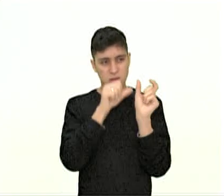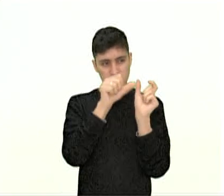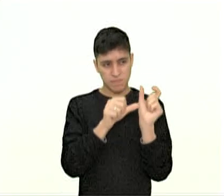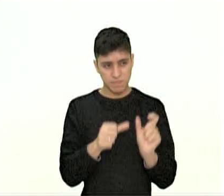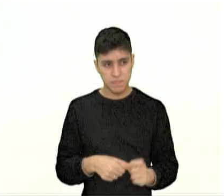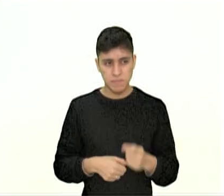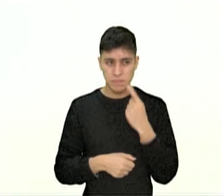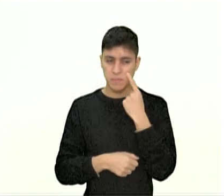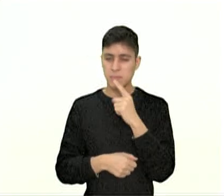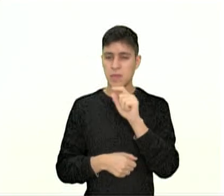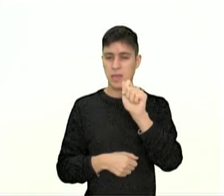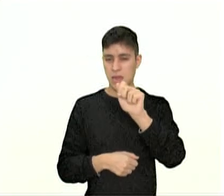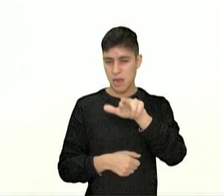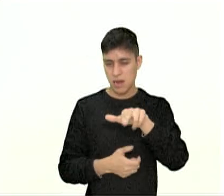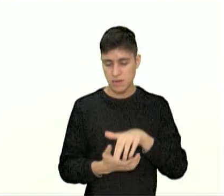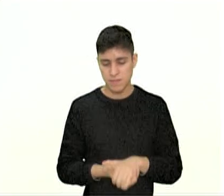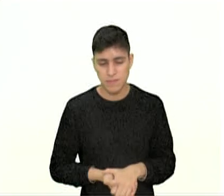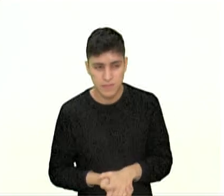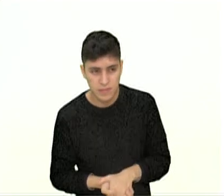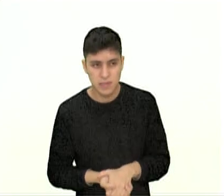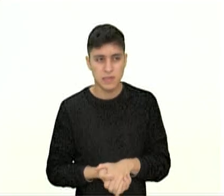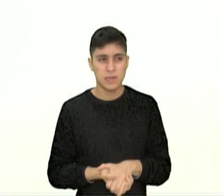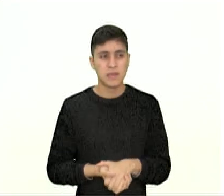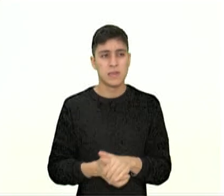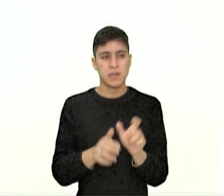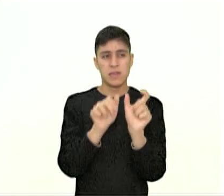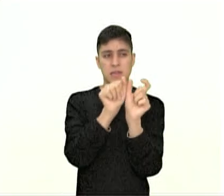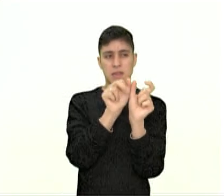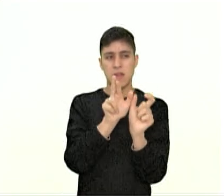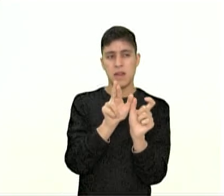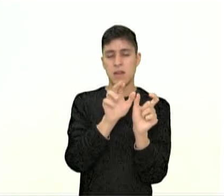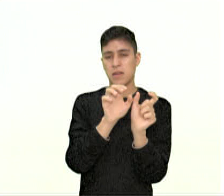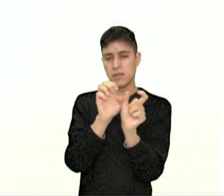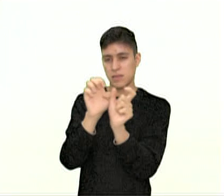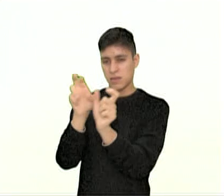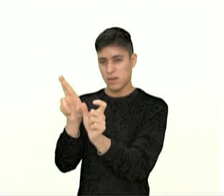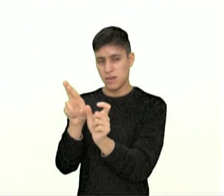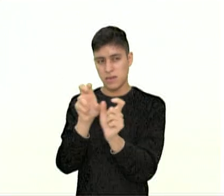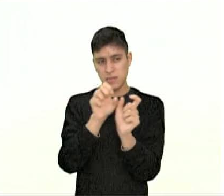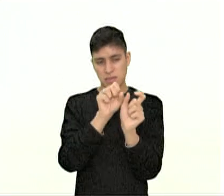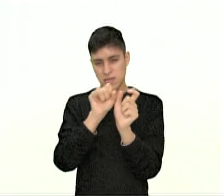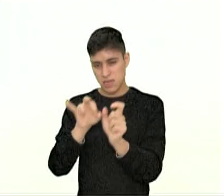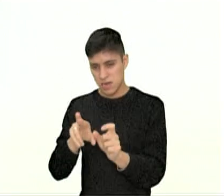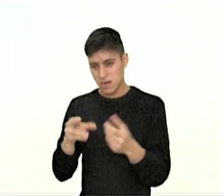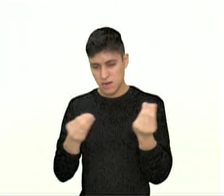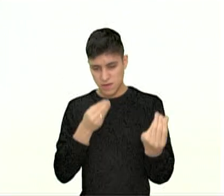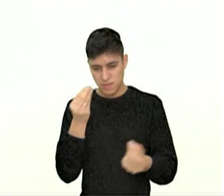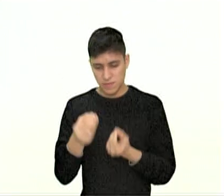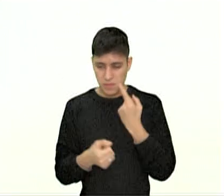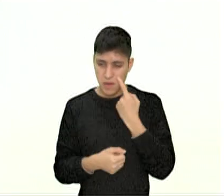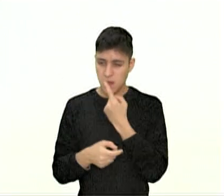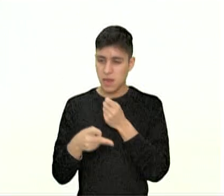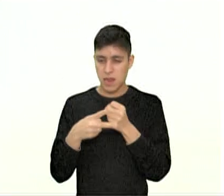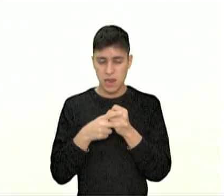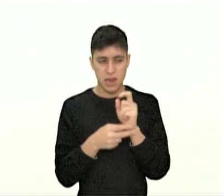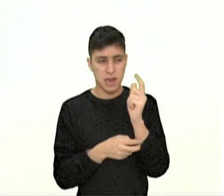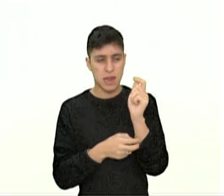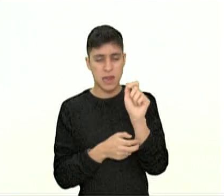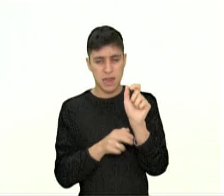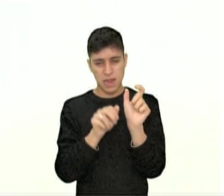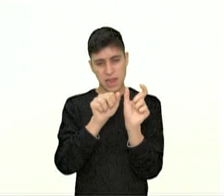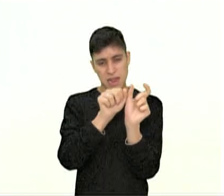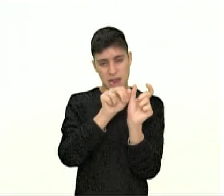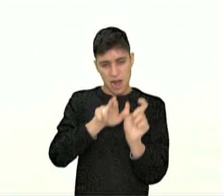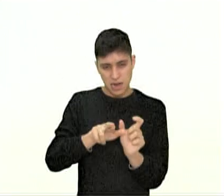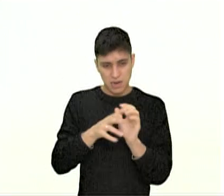verbos terminados em ar e os terminados em e ir. Olha lá, então. Verbos terminados em ar, quando